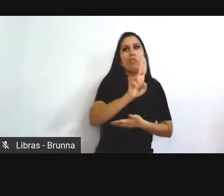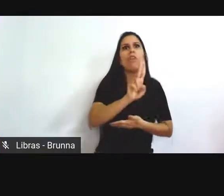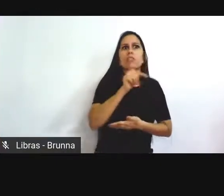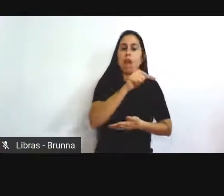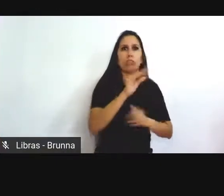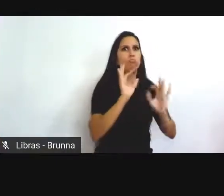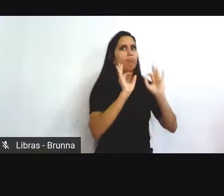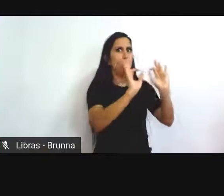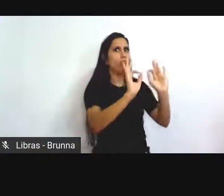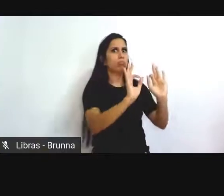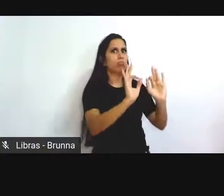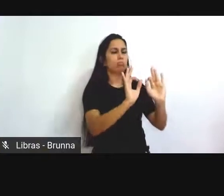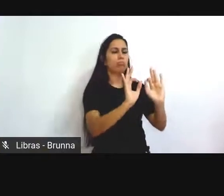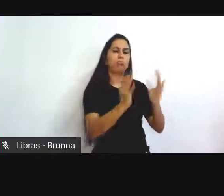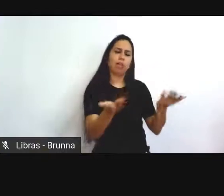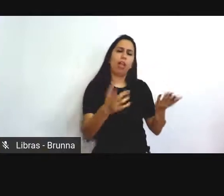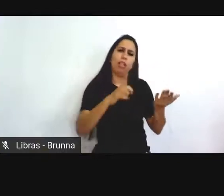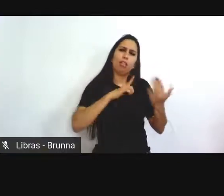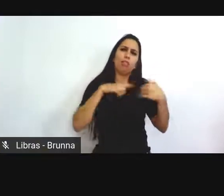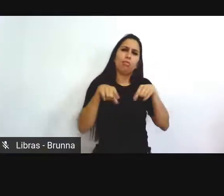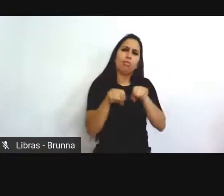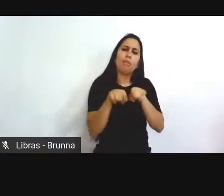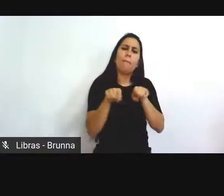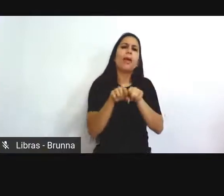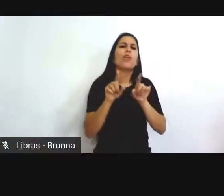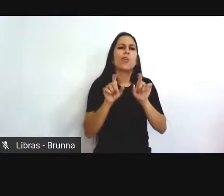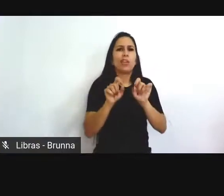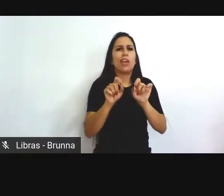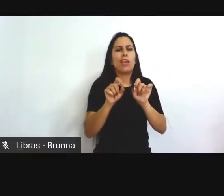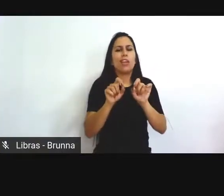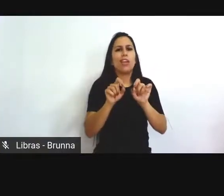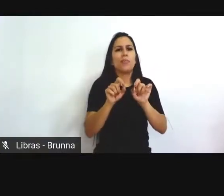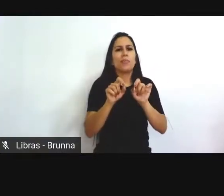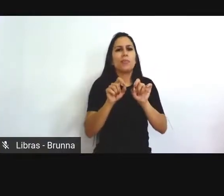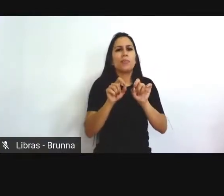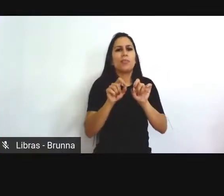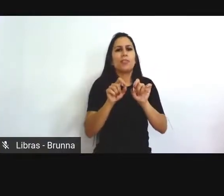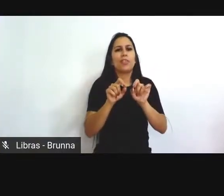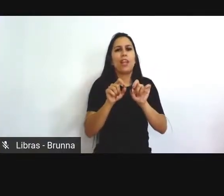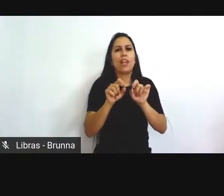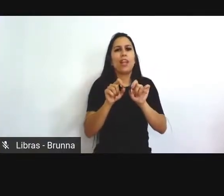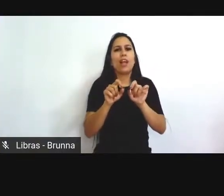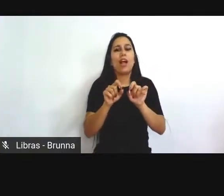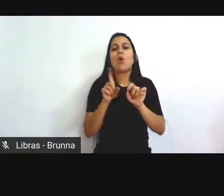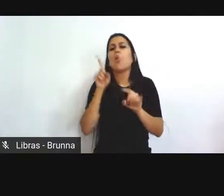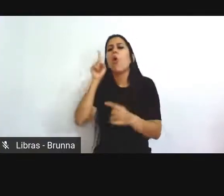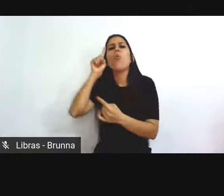né? E que tem a vantagem de ter ao lado o objeto de pesquisa.